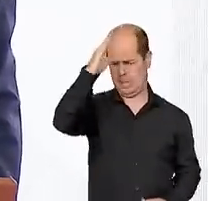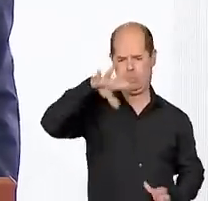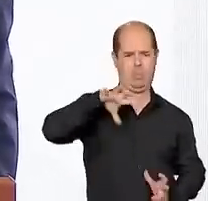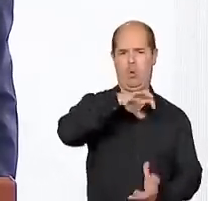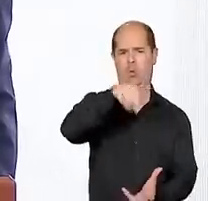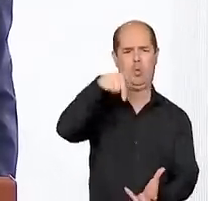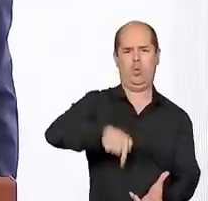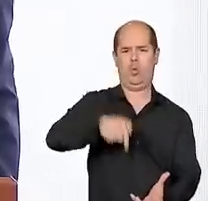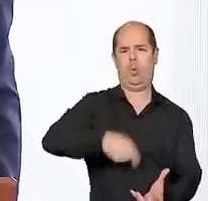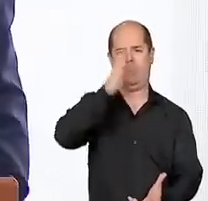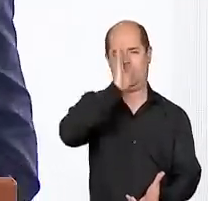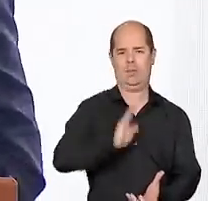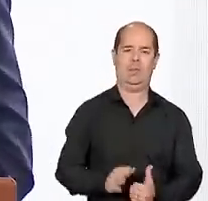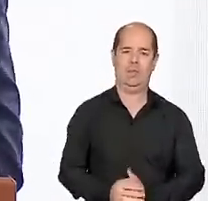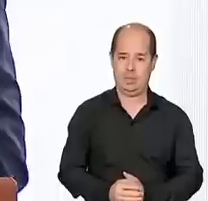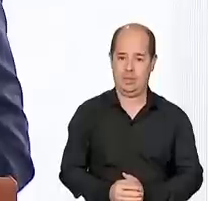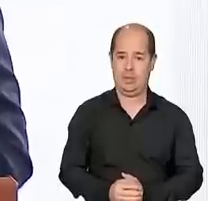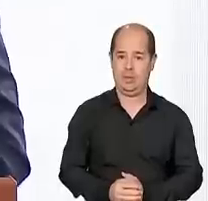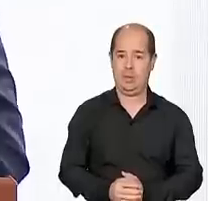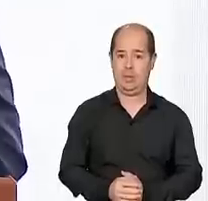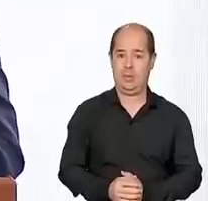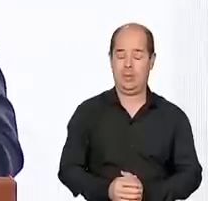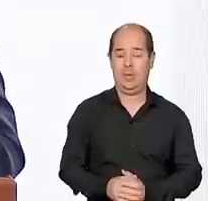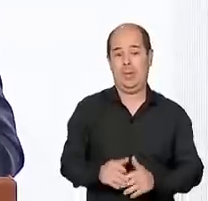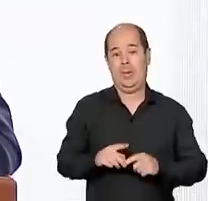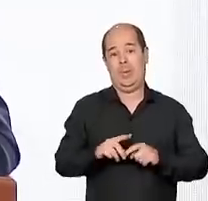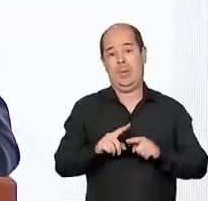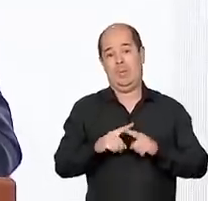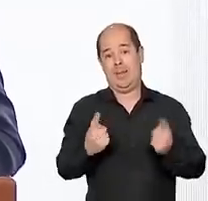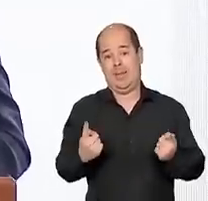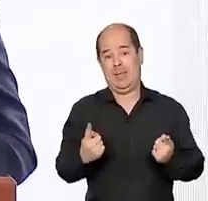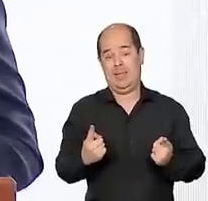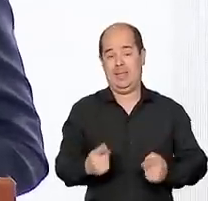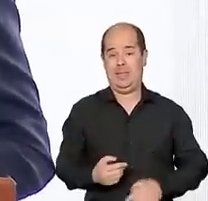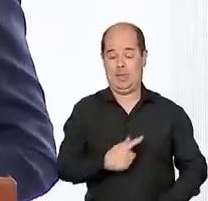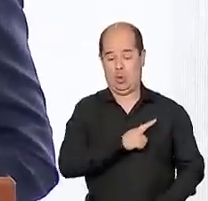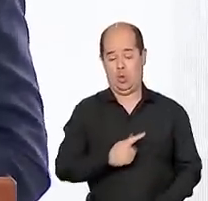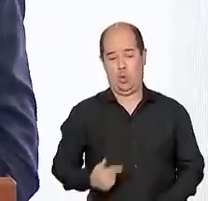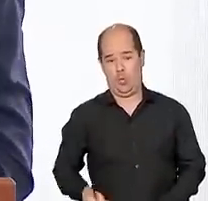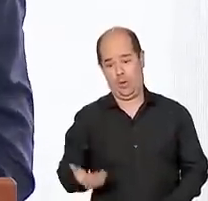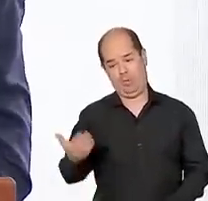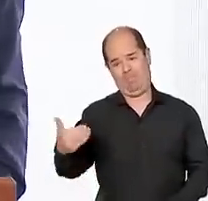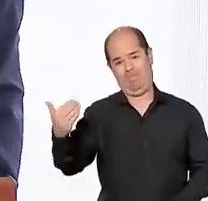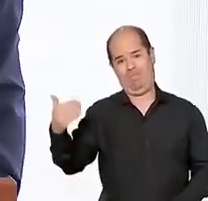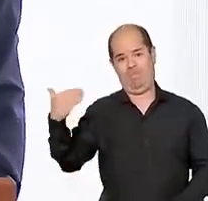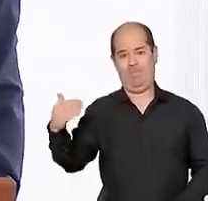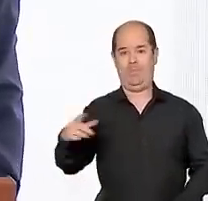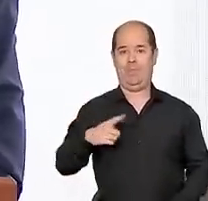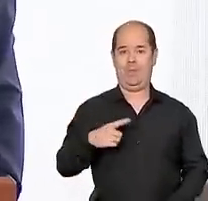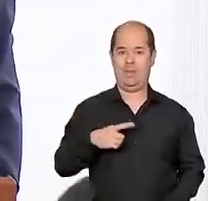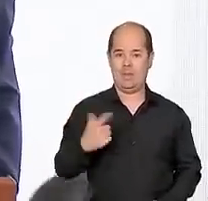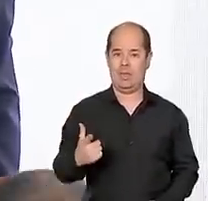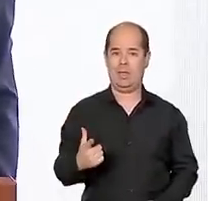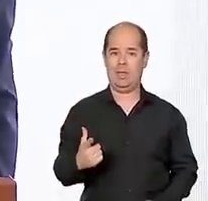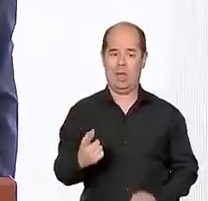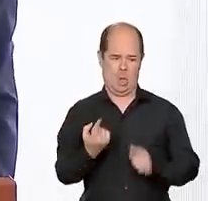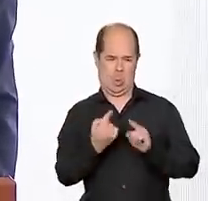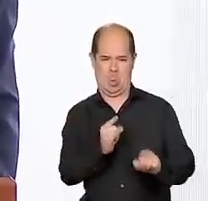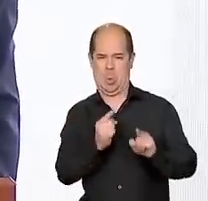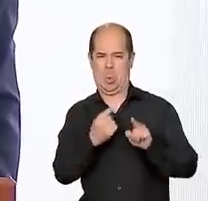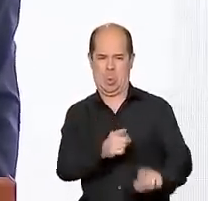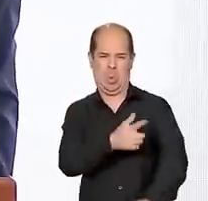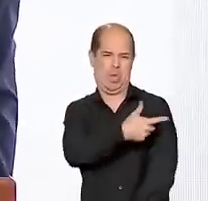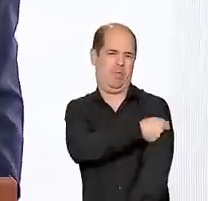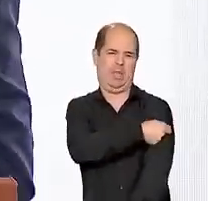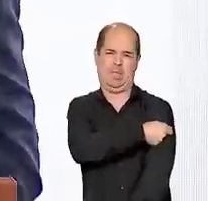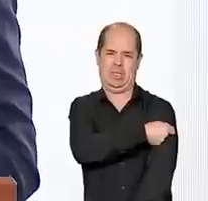nosso de vacinação. Infelizmente, no governo passado, tivemos uma campanha